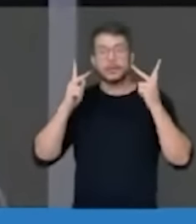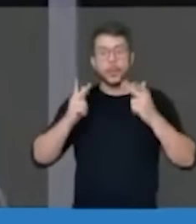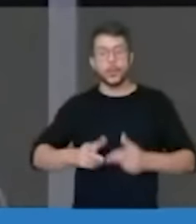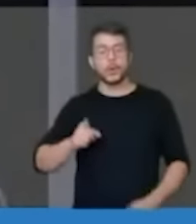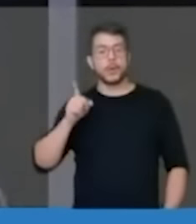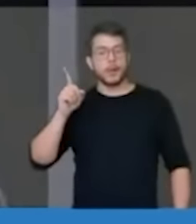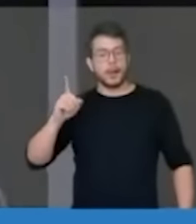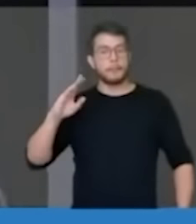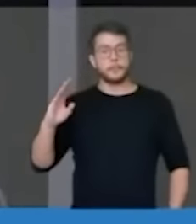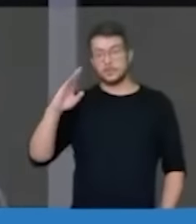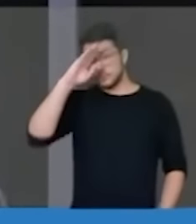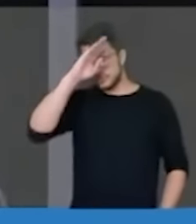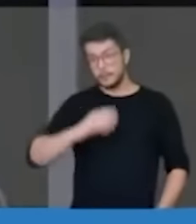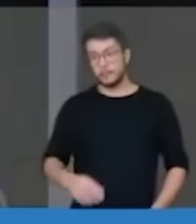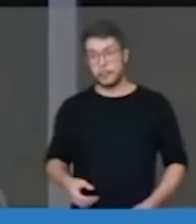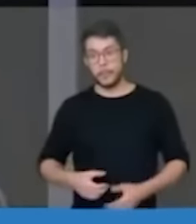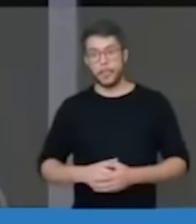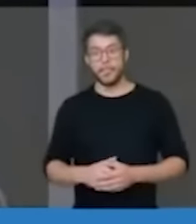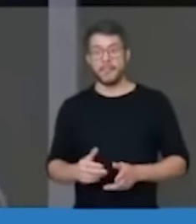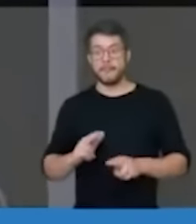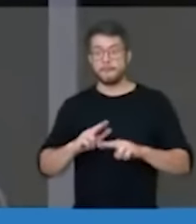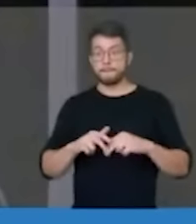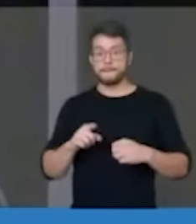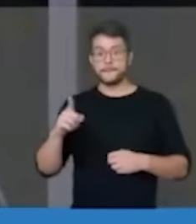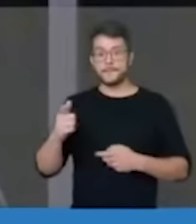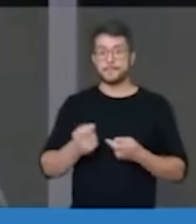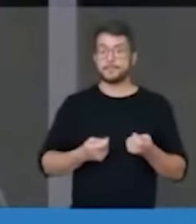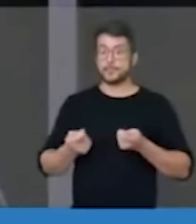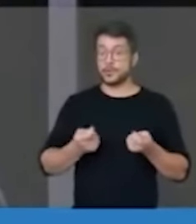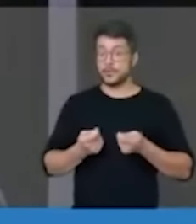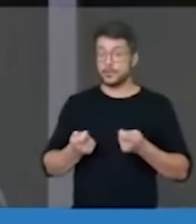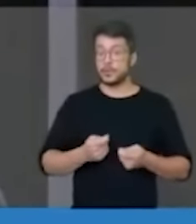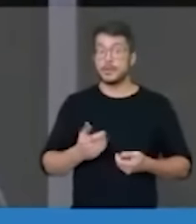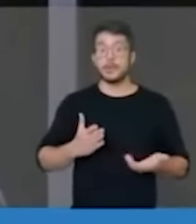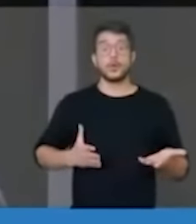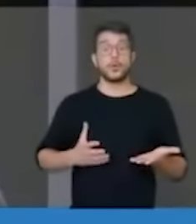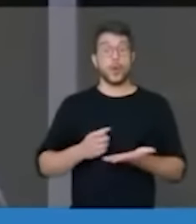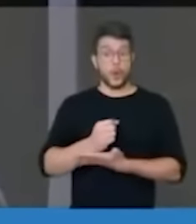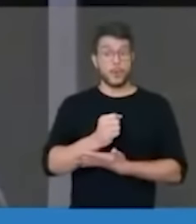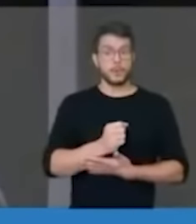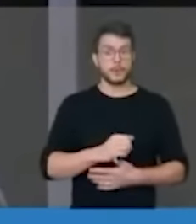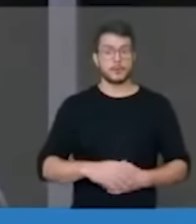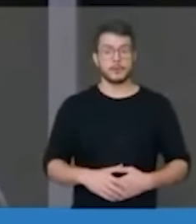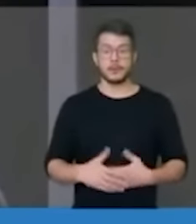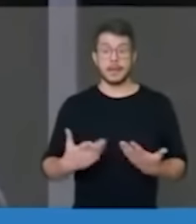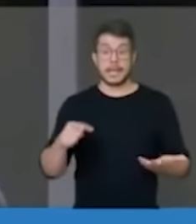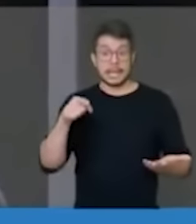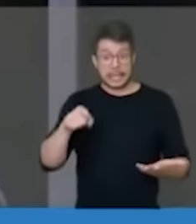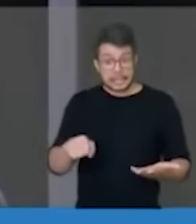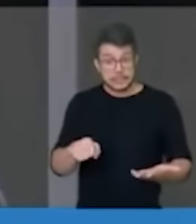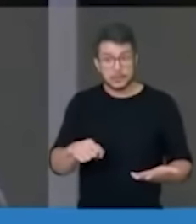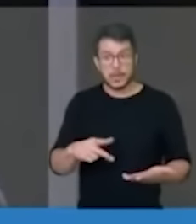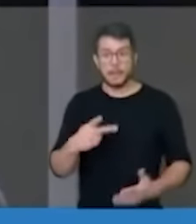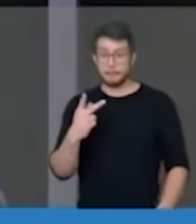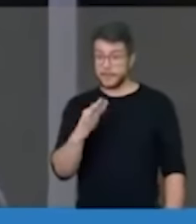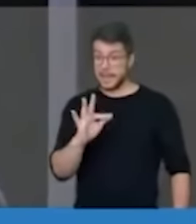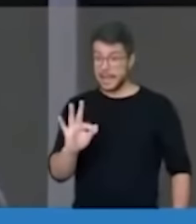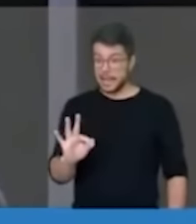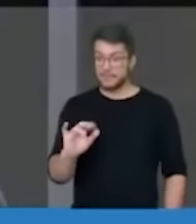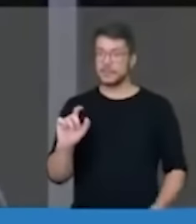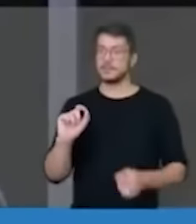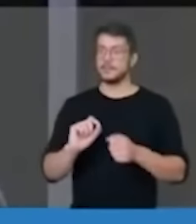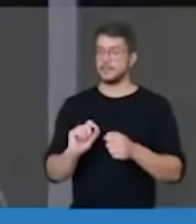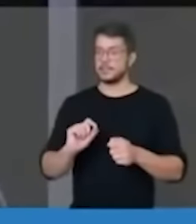golpe nas palavras da Polícia Federal. É na palavra da Polícia Federal que, aliás, vocês falavam muito bem da Polícia Federal